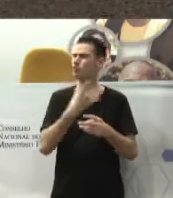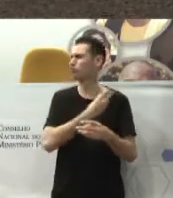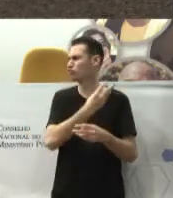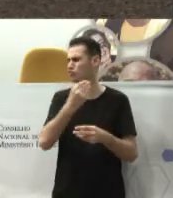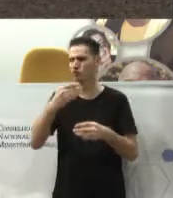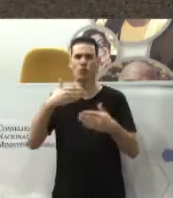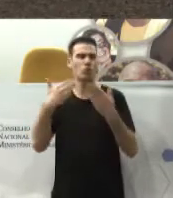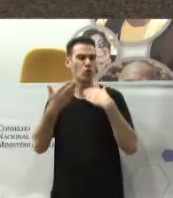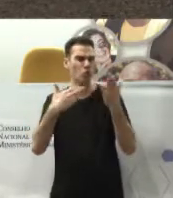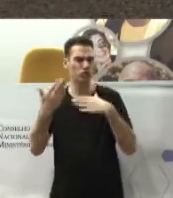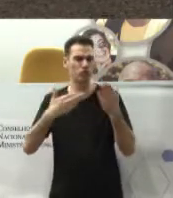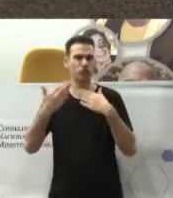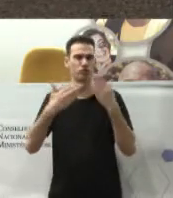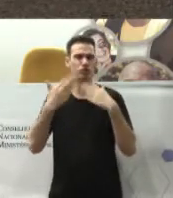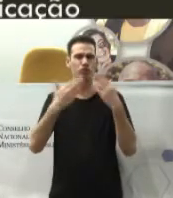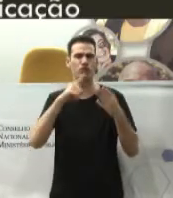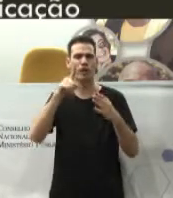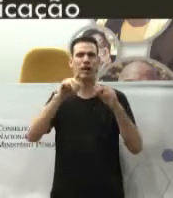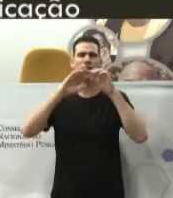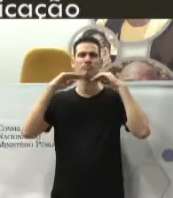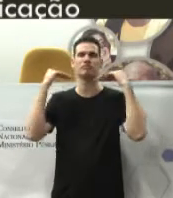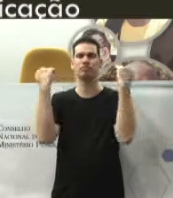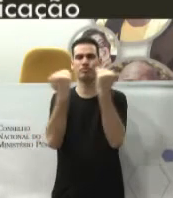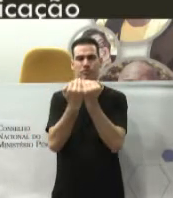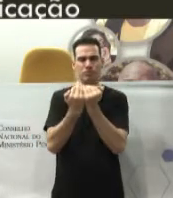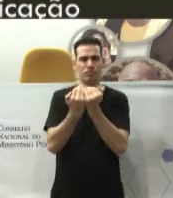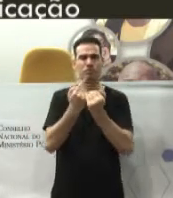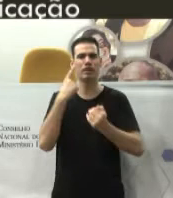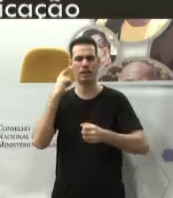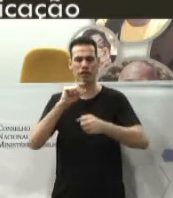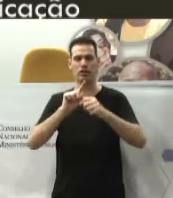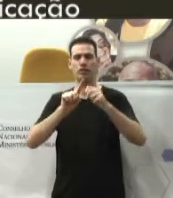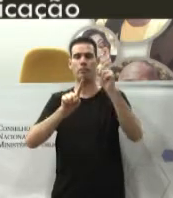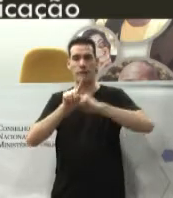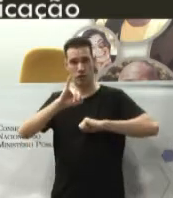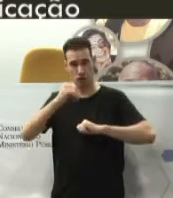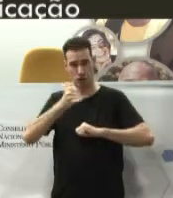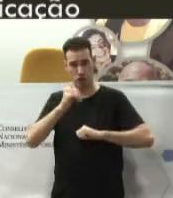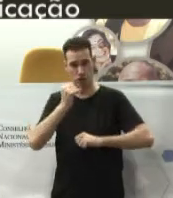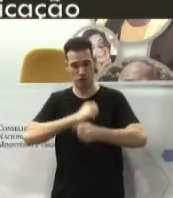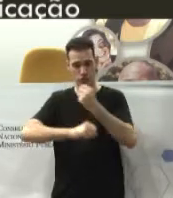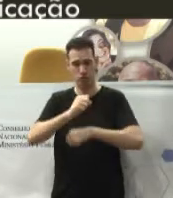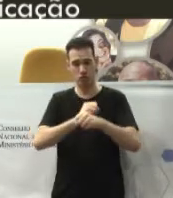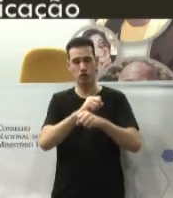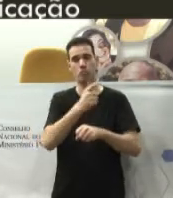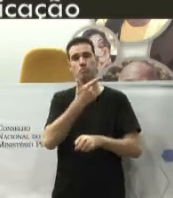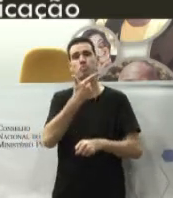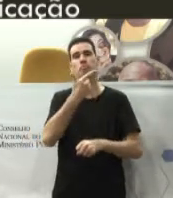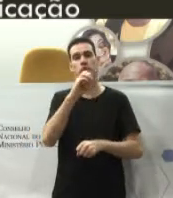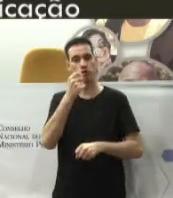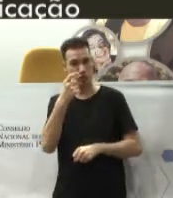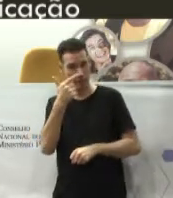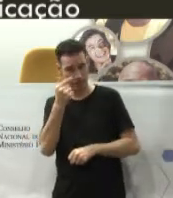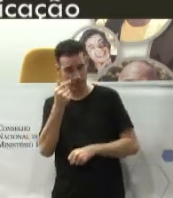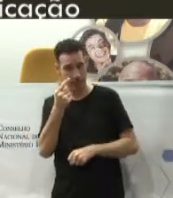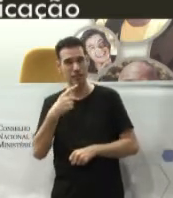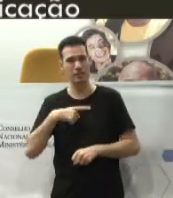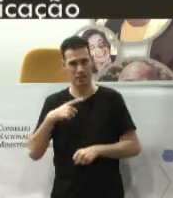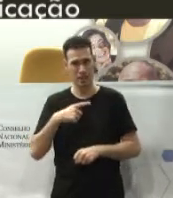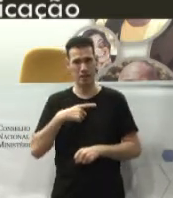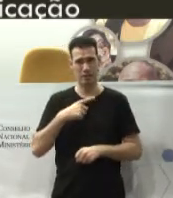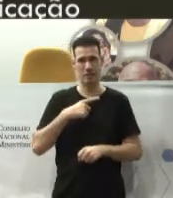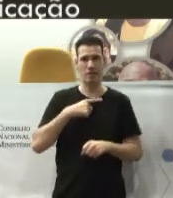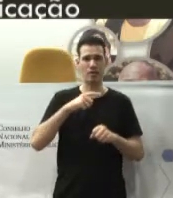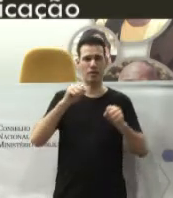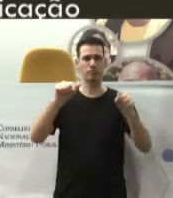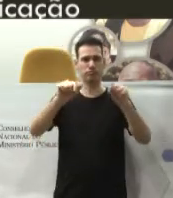discutido na audiência. Ajuizamento foi em janeiro de 2017. 22 audiências realizadas até